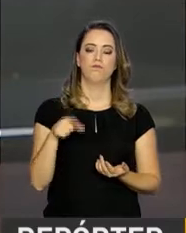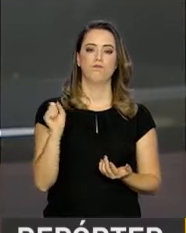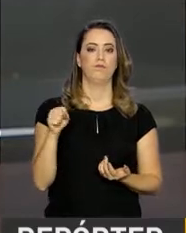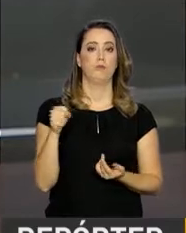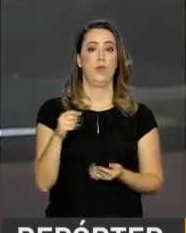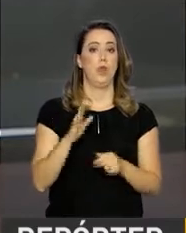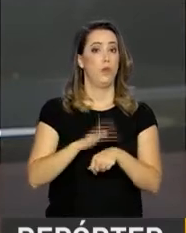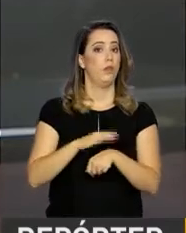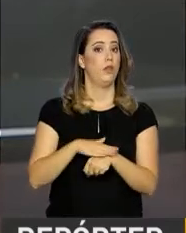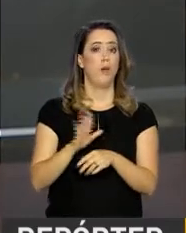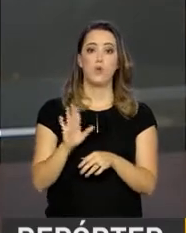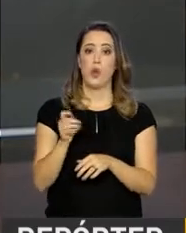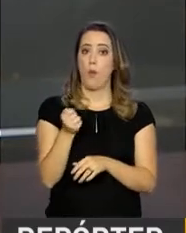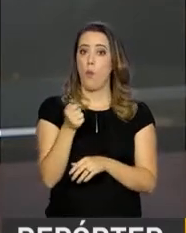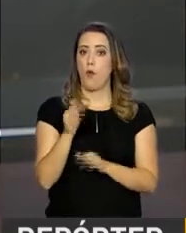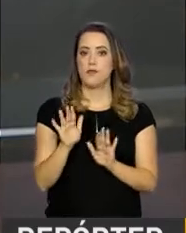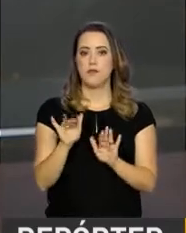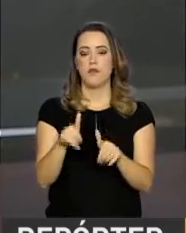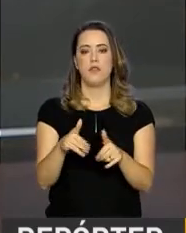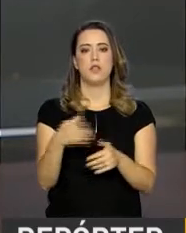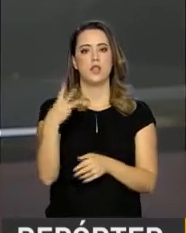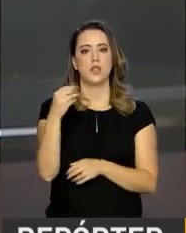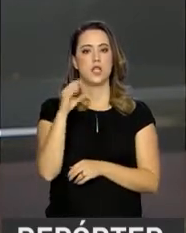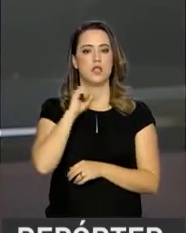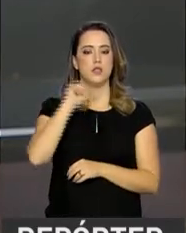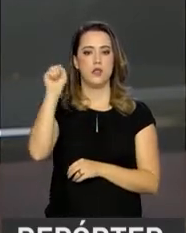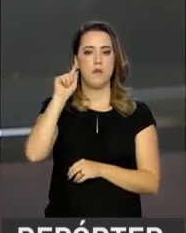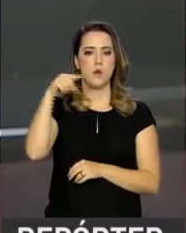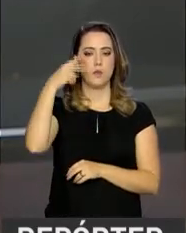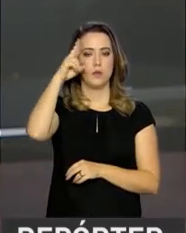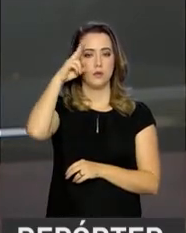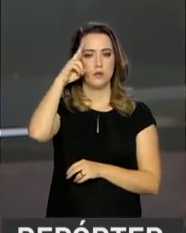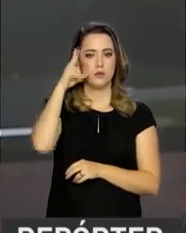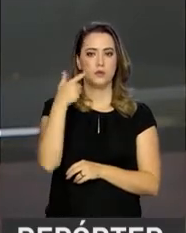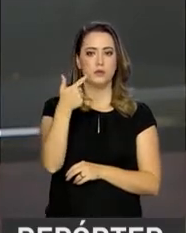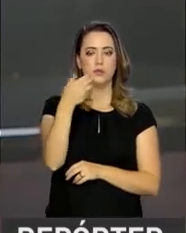mesmo. O prazo se encerra na próxima segunda-feira, 30 de abril, às